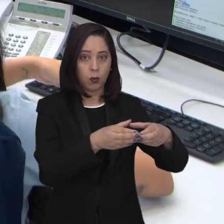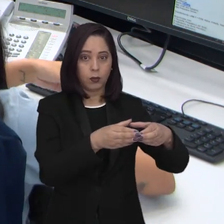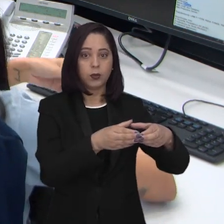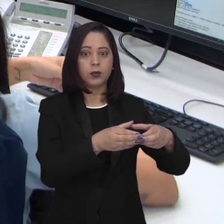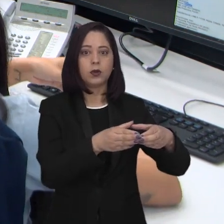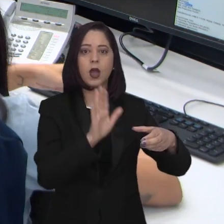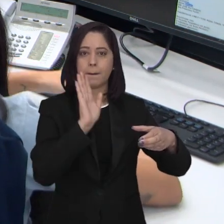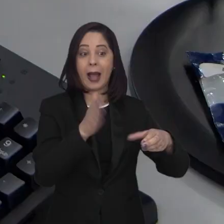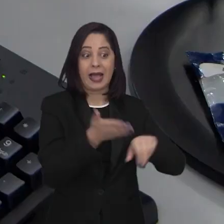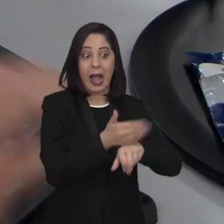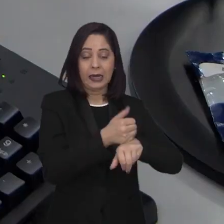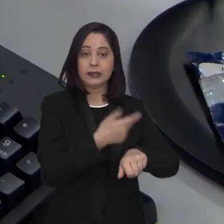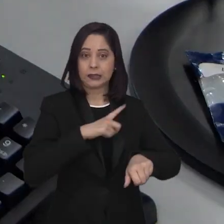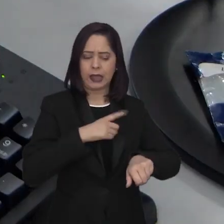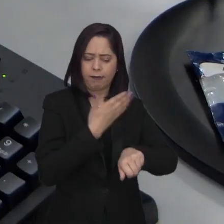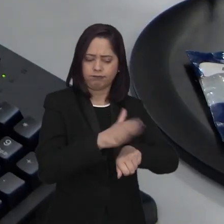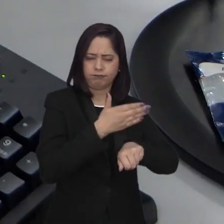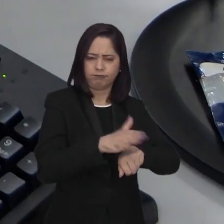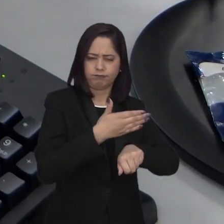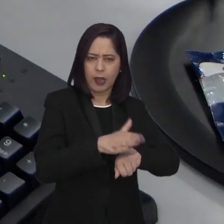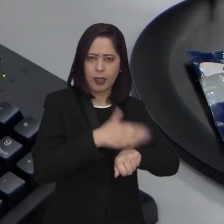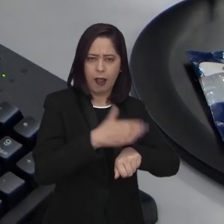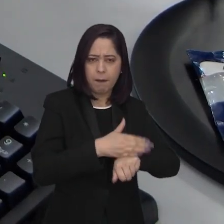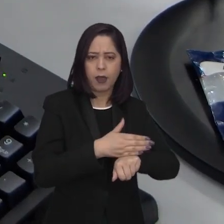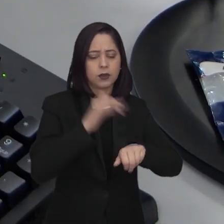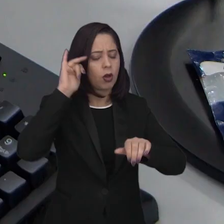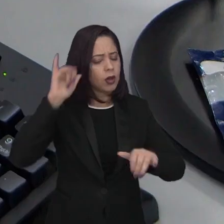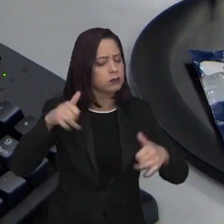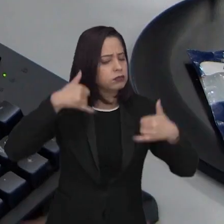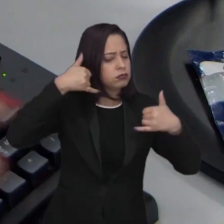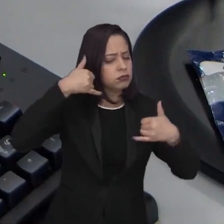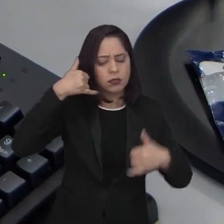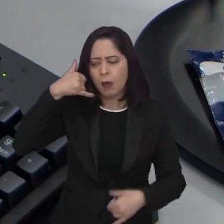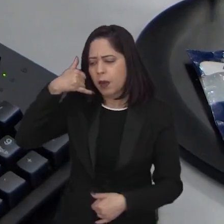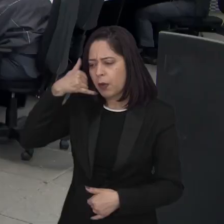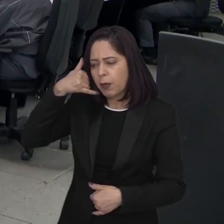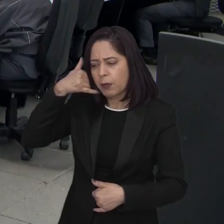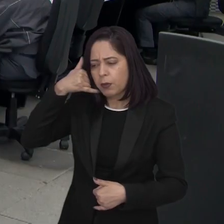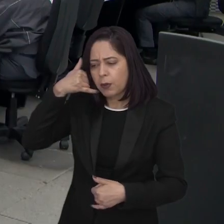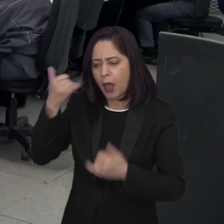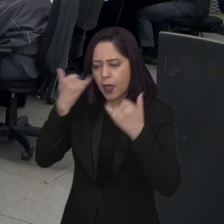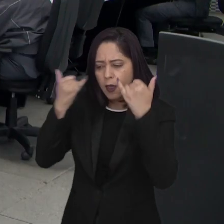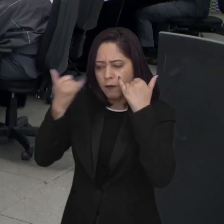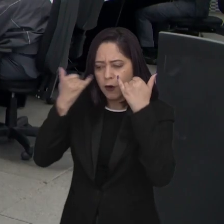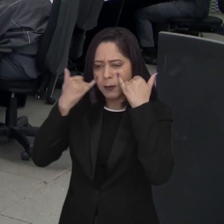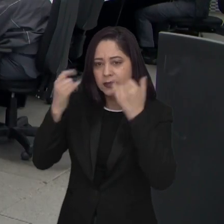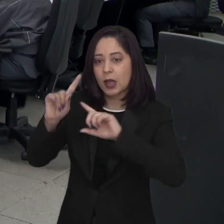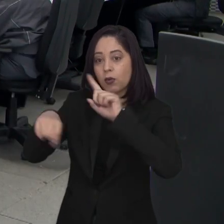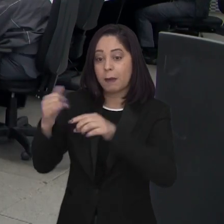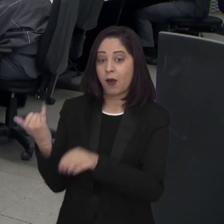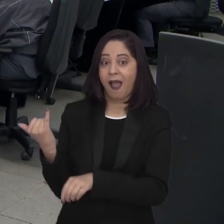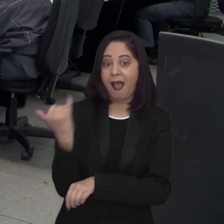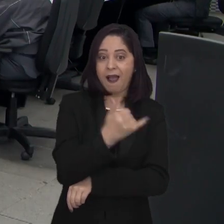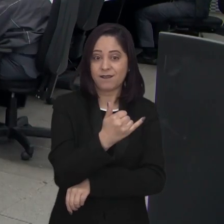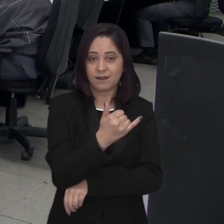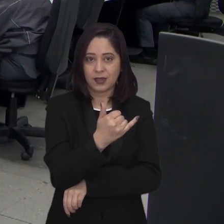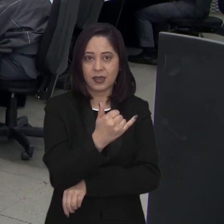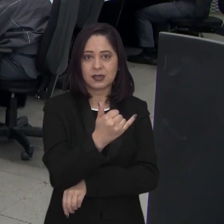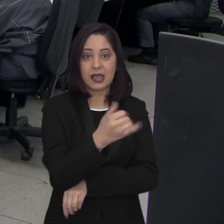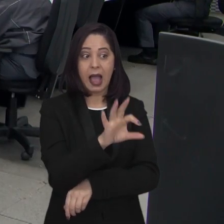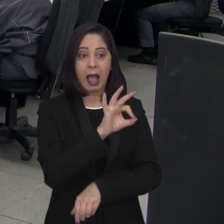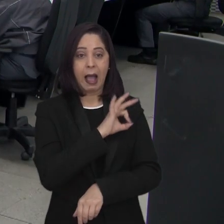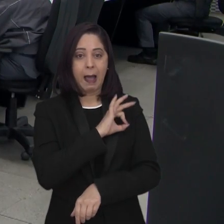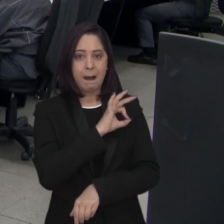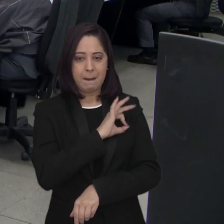civis. Eles são treinados para o atendimento e, depois de colher as informações, direcionam para a sala de despacho, local onde os